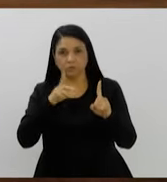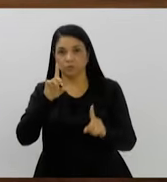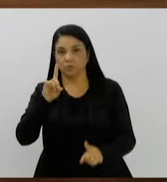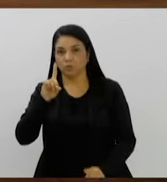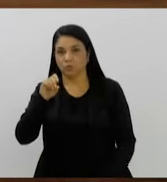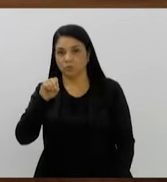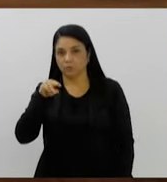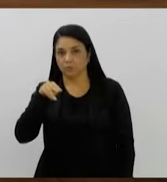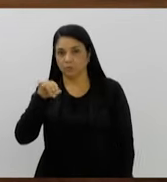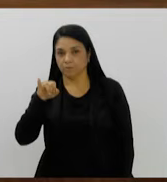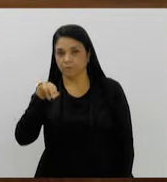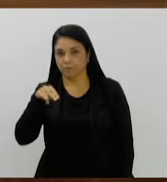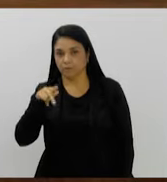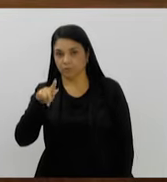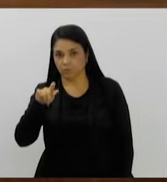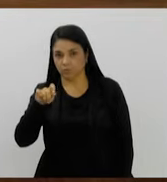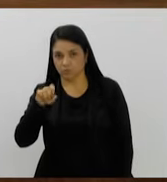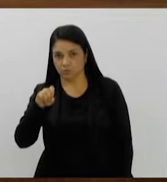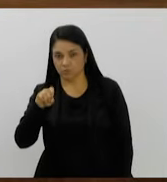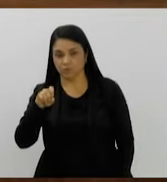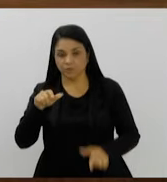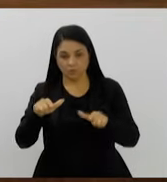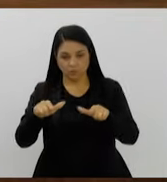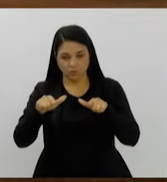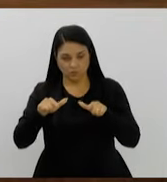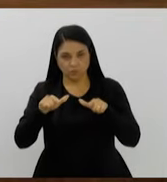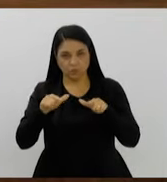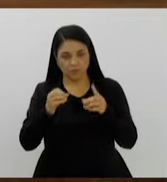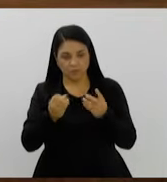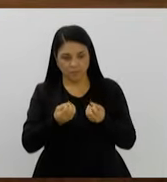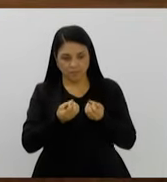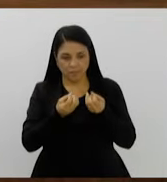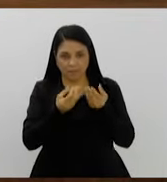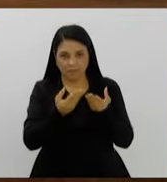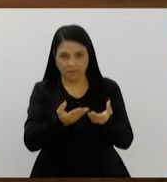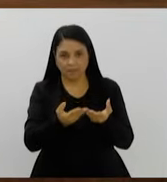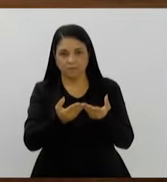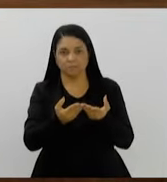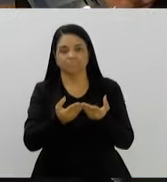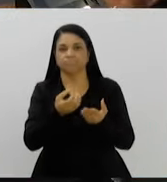título a gente vai entregar aqui de bom